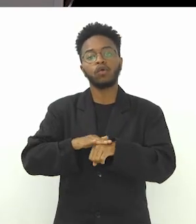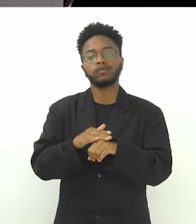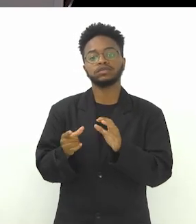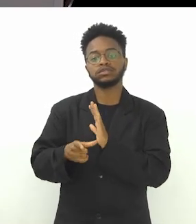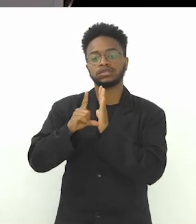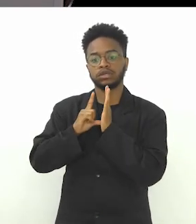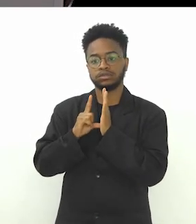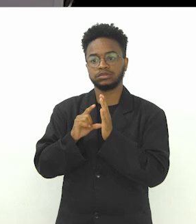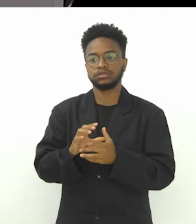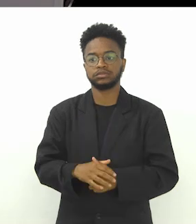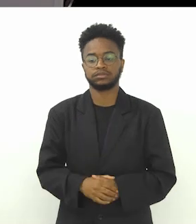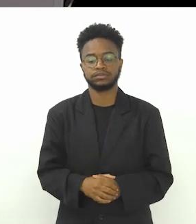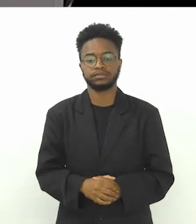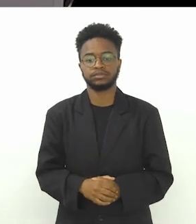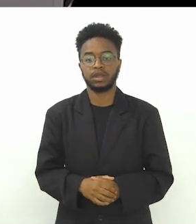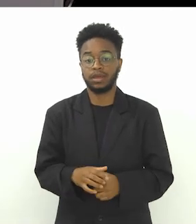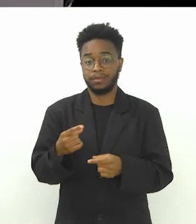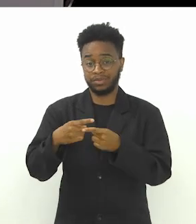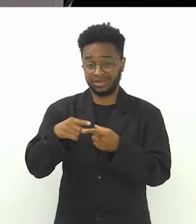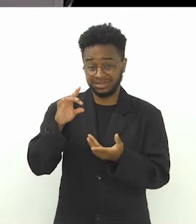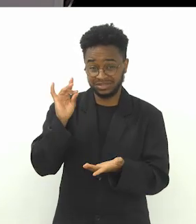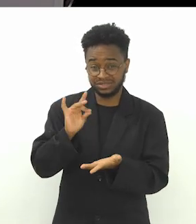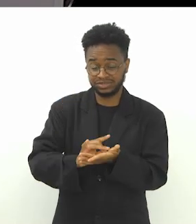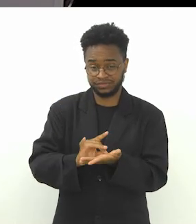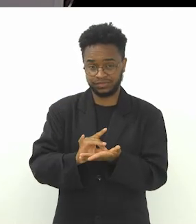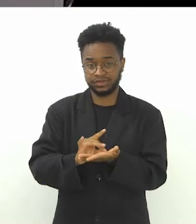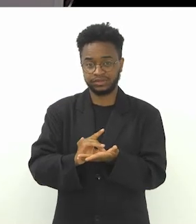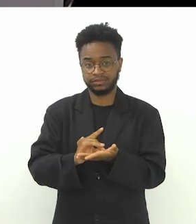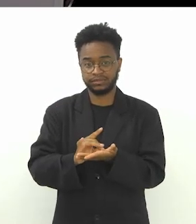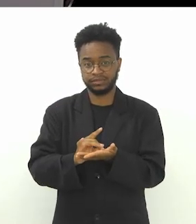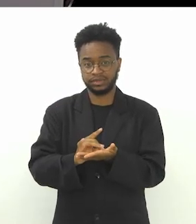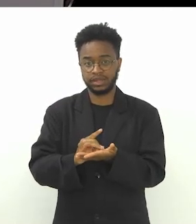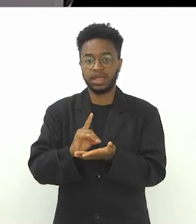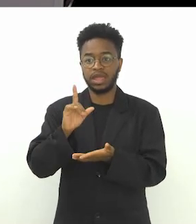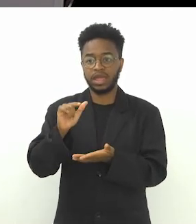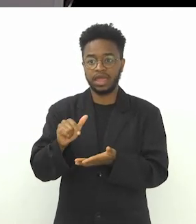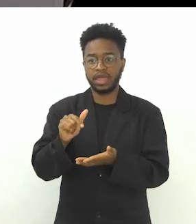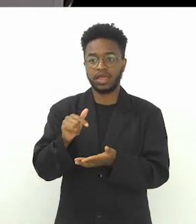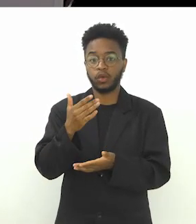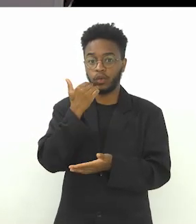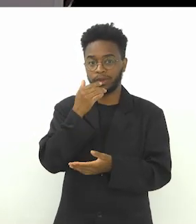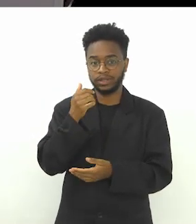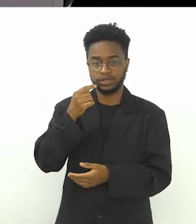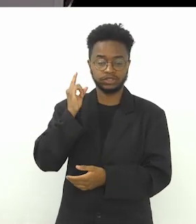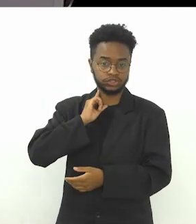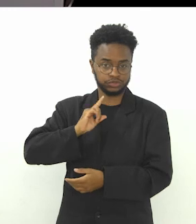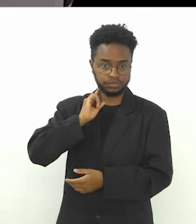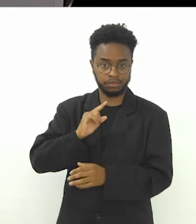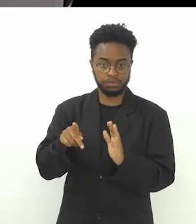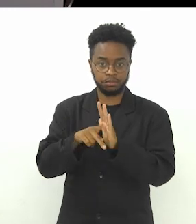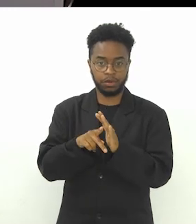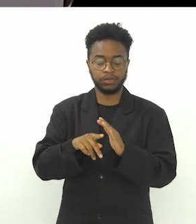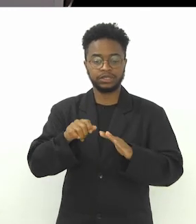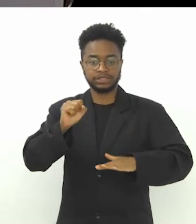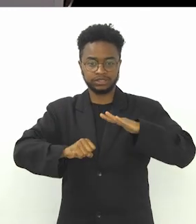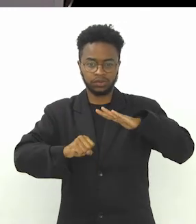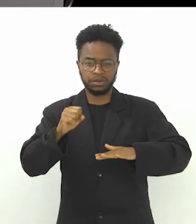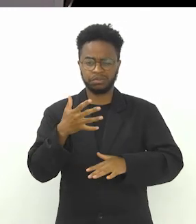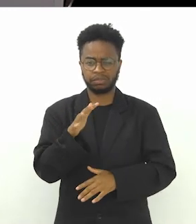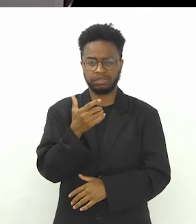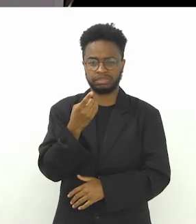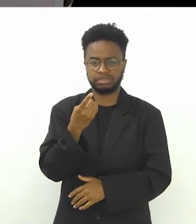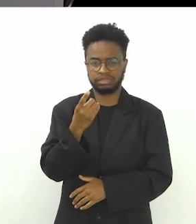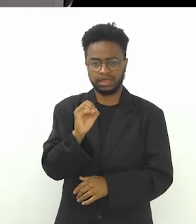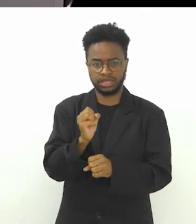conversando anteriormente. Porque, na verdade, isso foi comida mineira do Salgueiro. Tem mais de 10